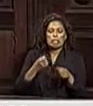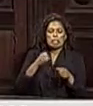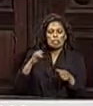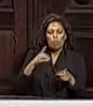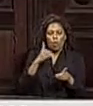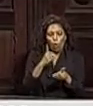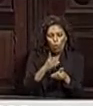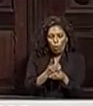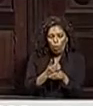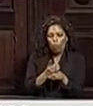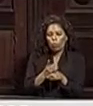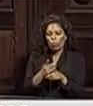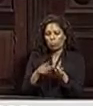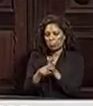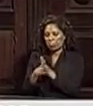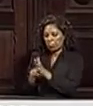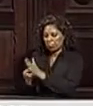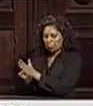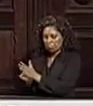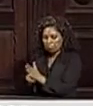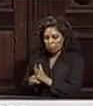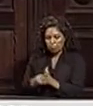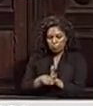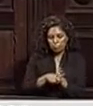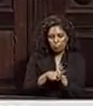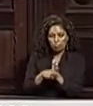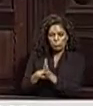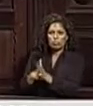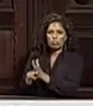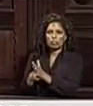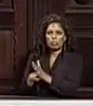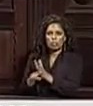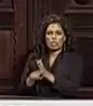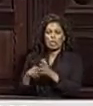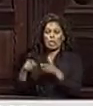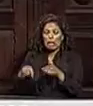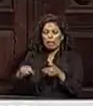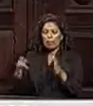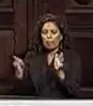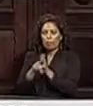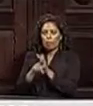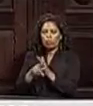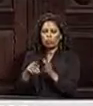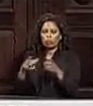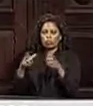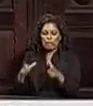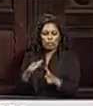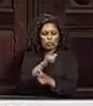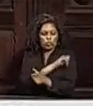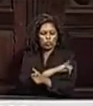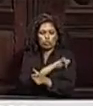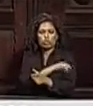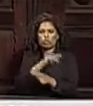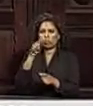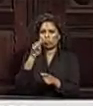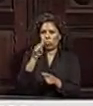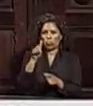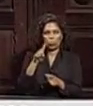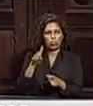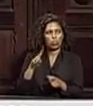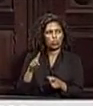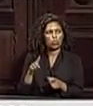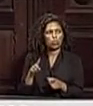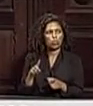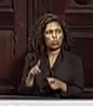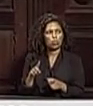desenvolvimento e de produção de petróleo, de gás natural e de outros hidrocarbonetos fluidos. Essa lei é oriunda de uma medida